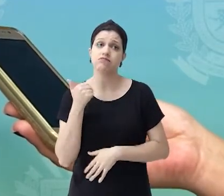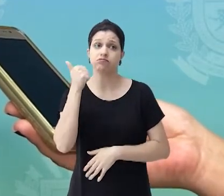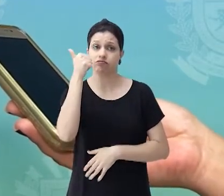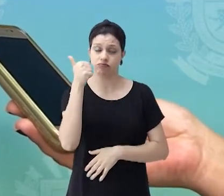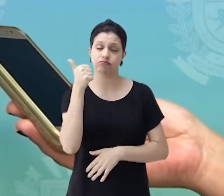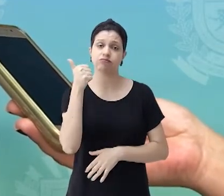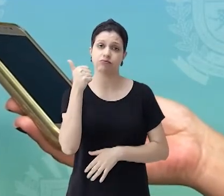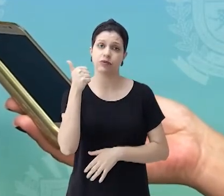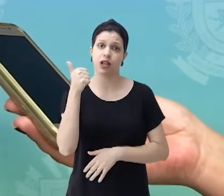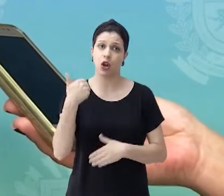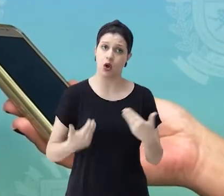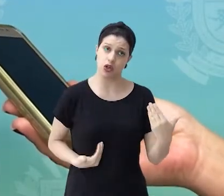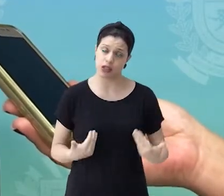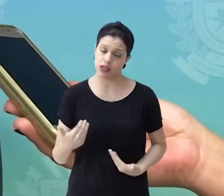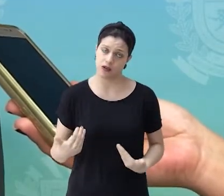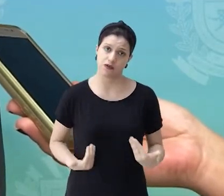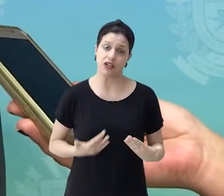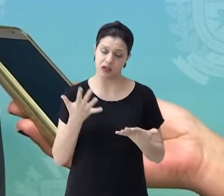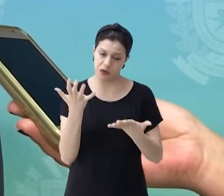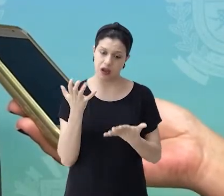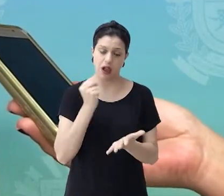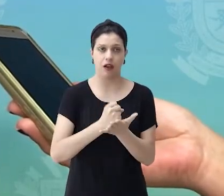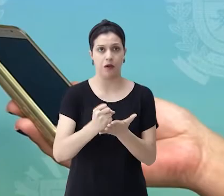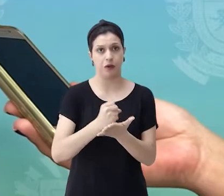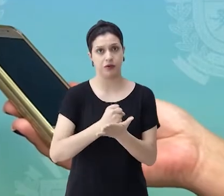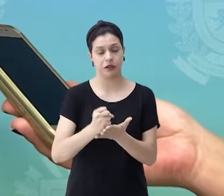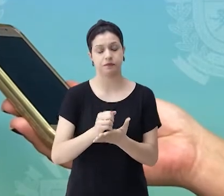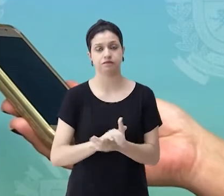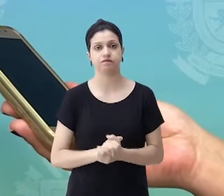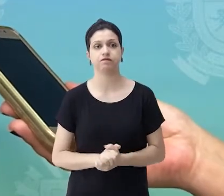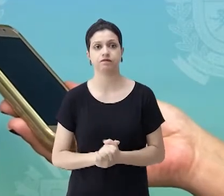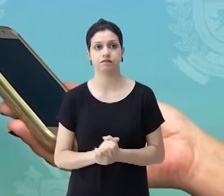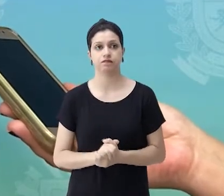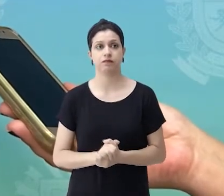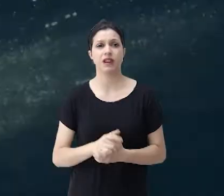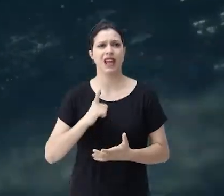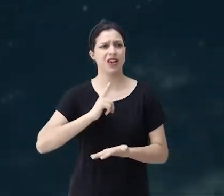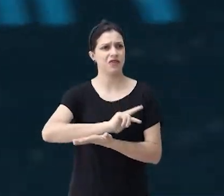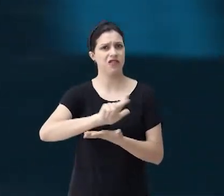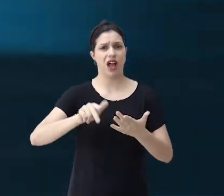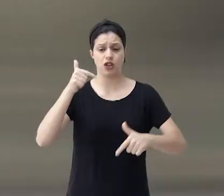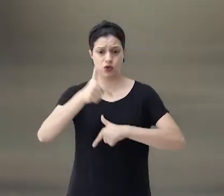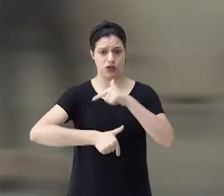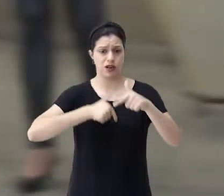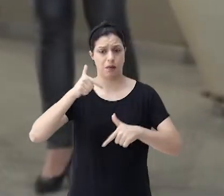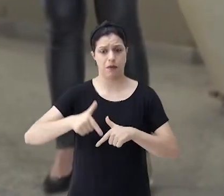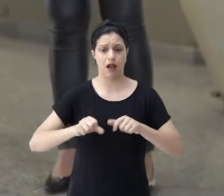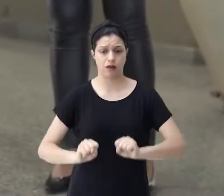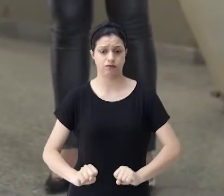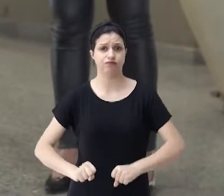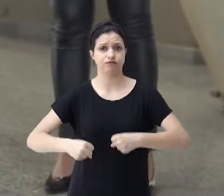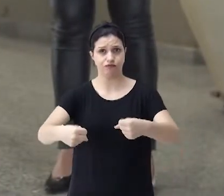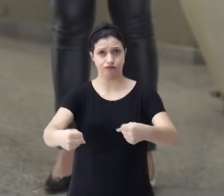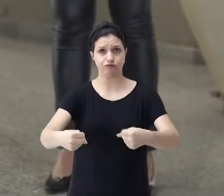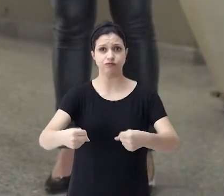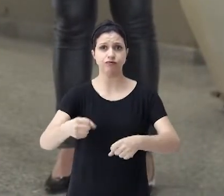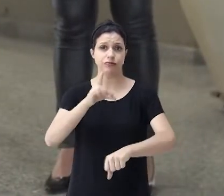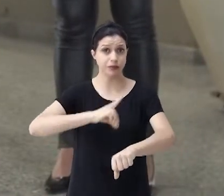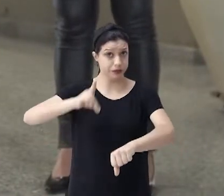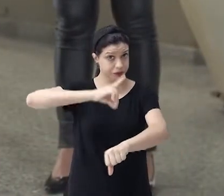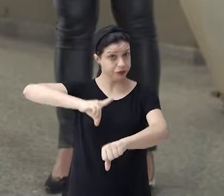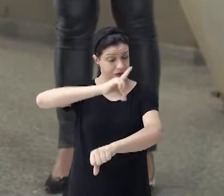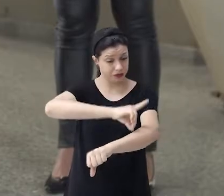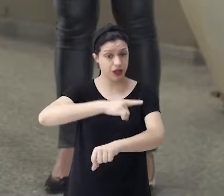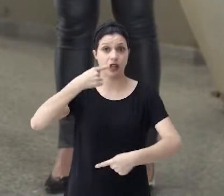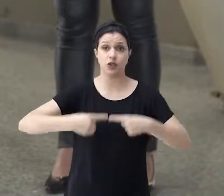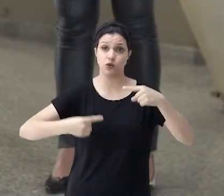da empresa que melhor apresentar o serviço que ele quiser contratar. Várias ações contra a dengue começaram a